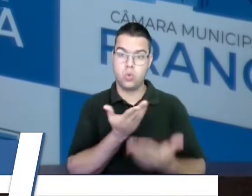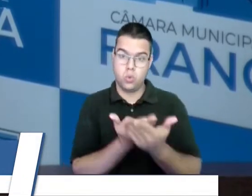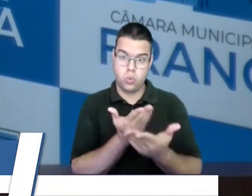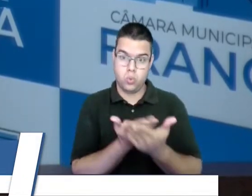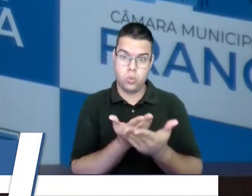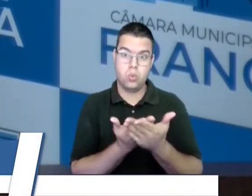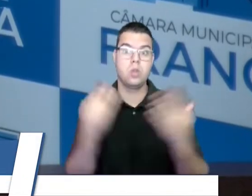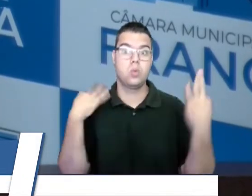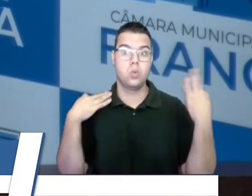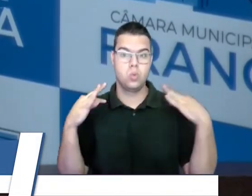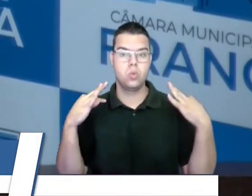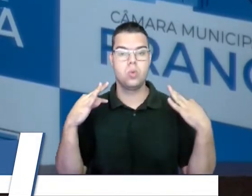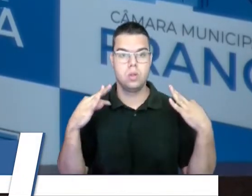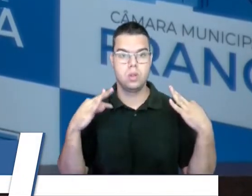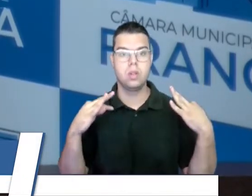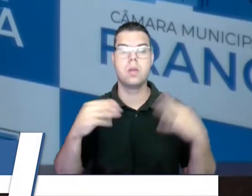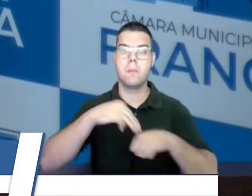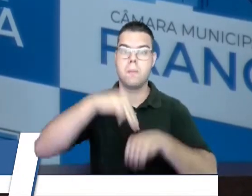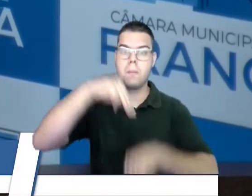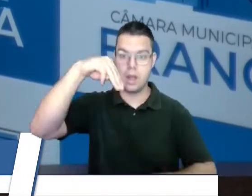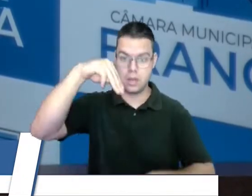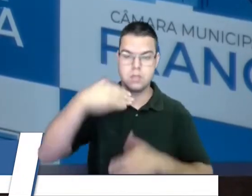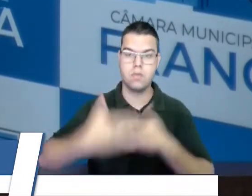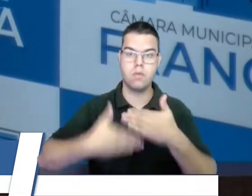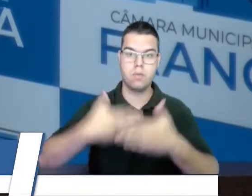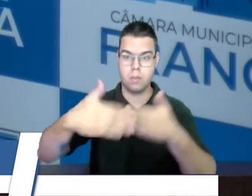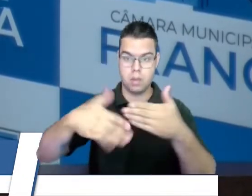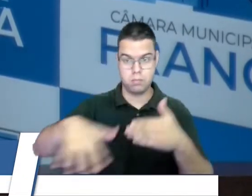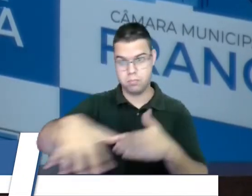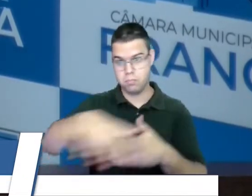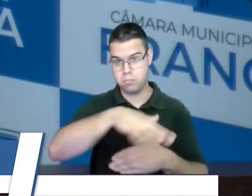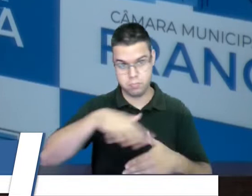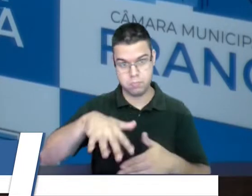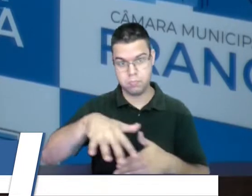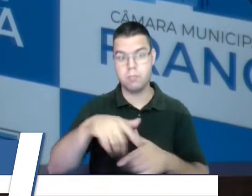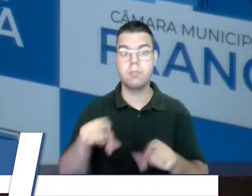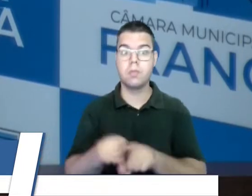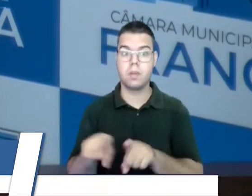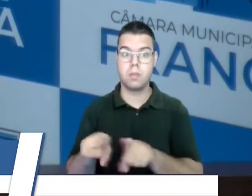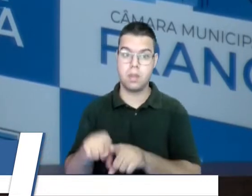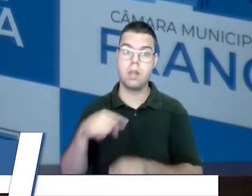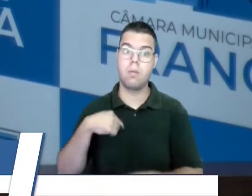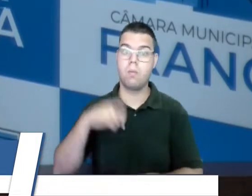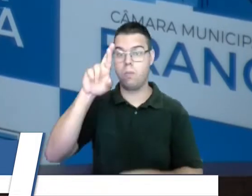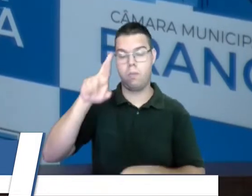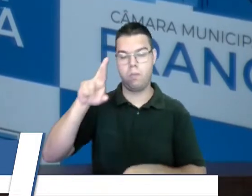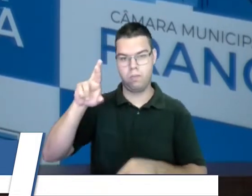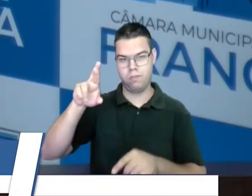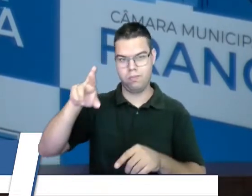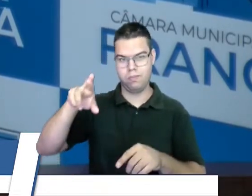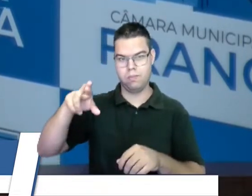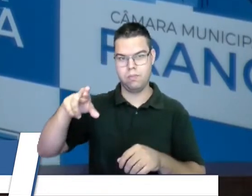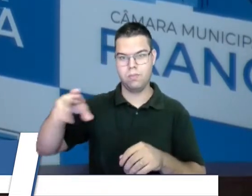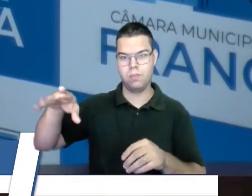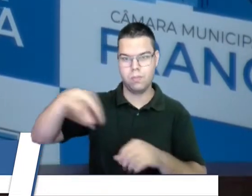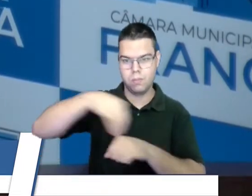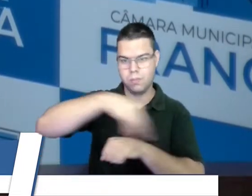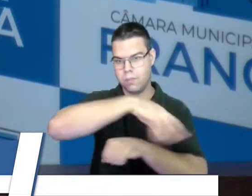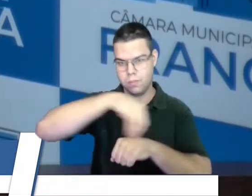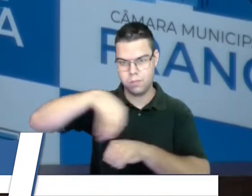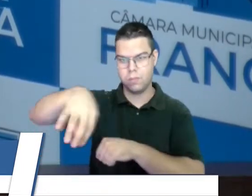desenvolvimento regional pelo Unifacef. Estou interlocutora da Secretaria de Turismo do Estado de São